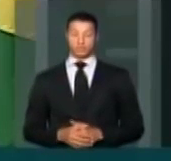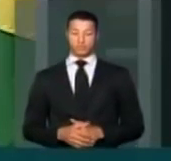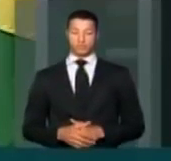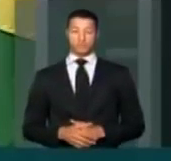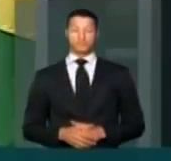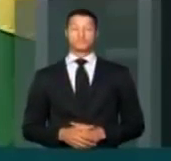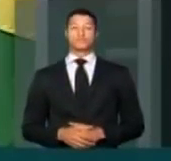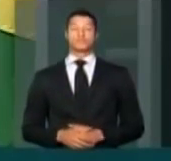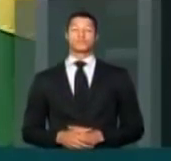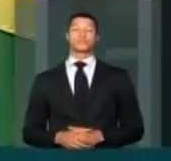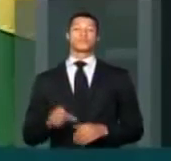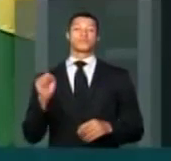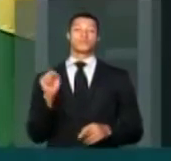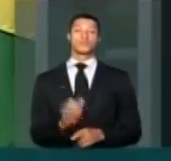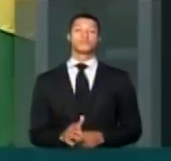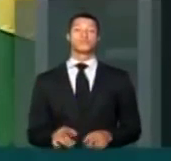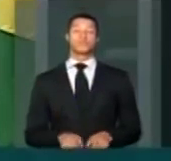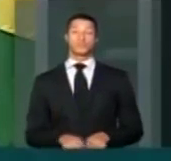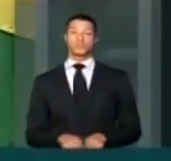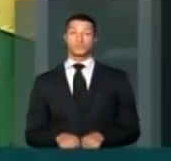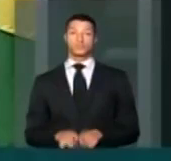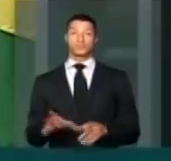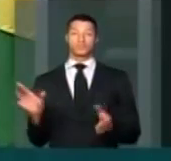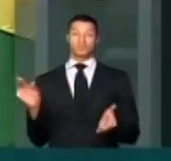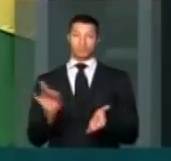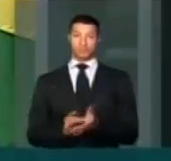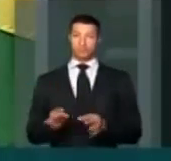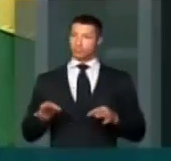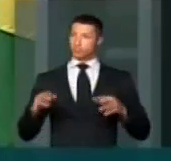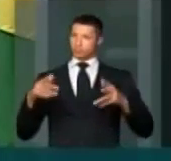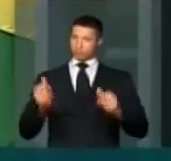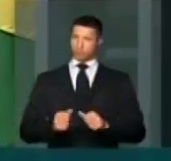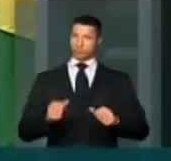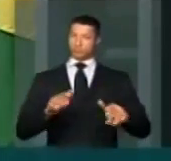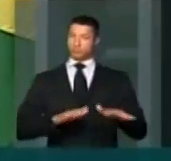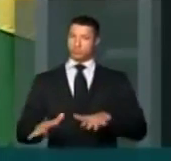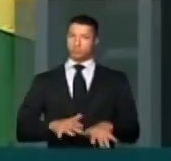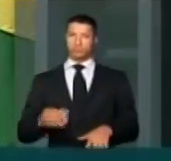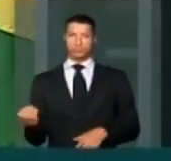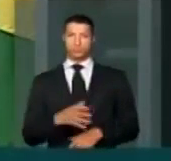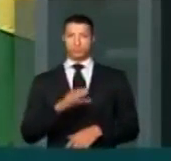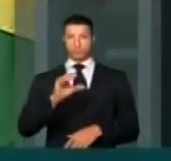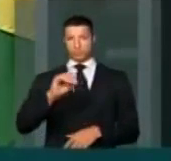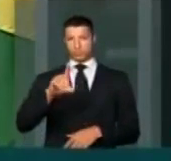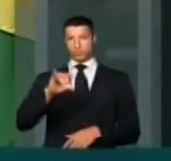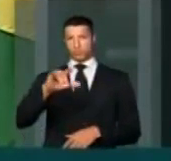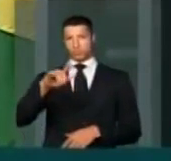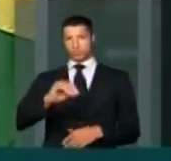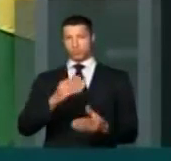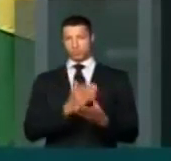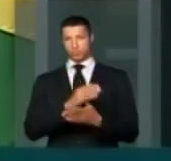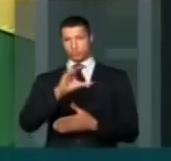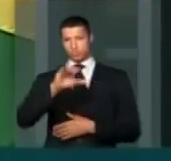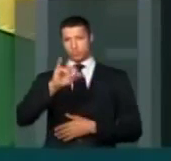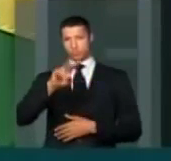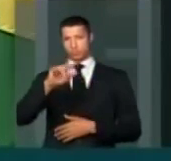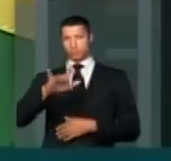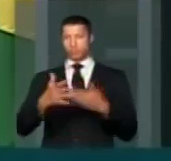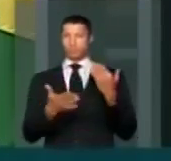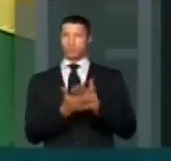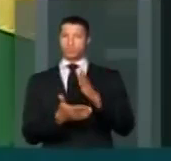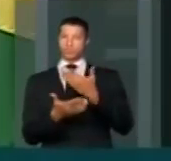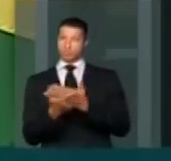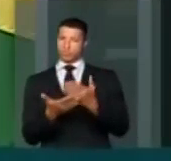Assim, impõe-se a concreta e total implementação do novo Código de Processo Civil, que, aprovado no início